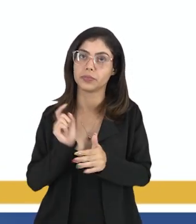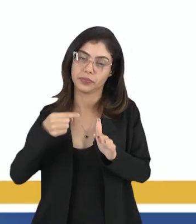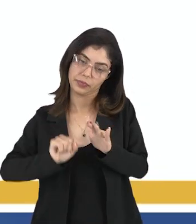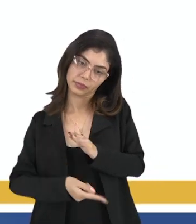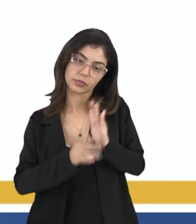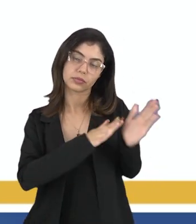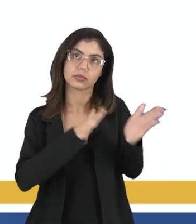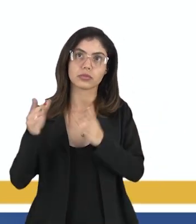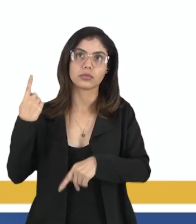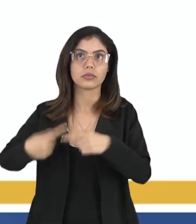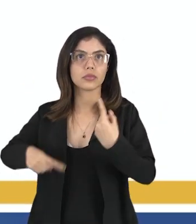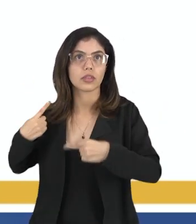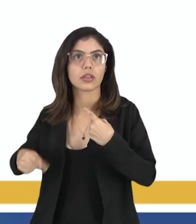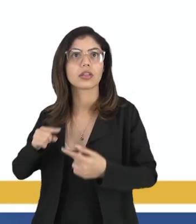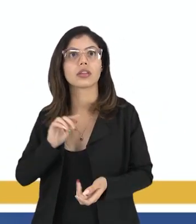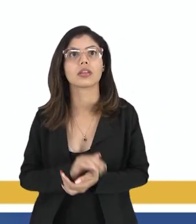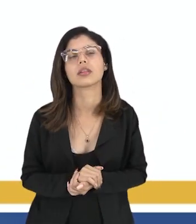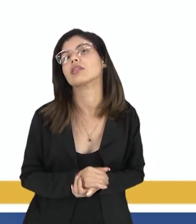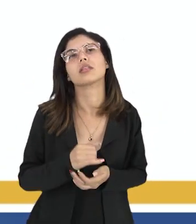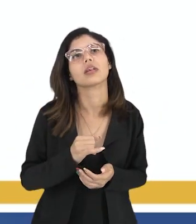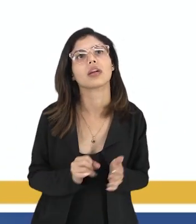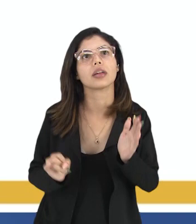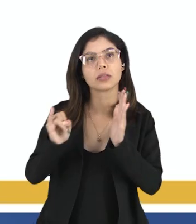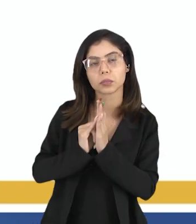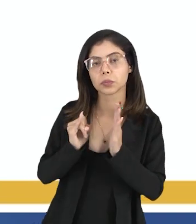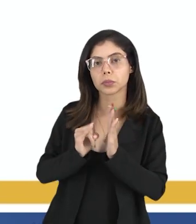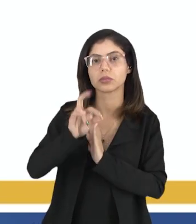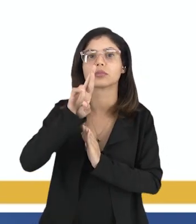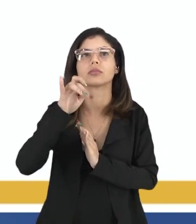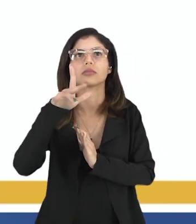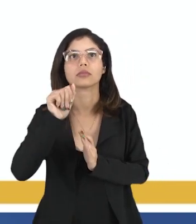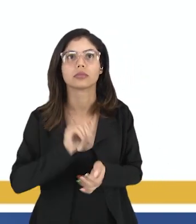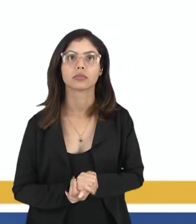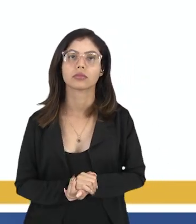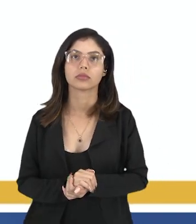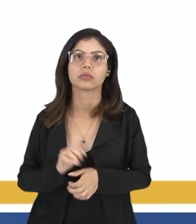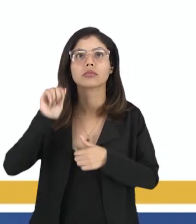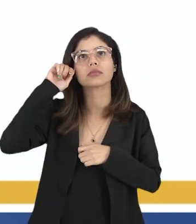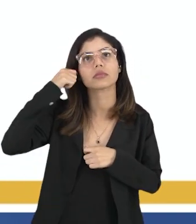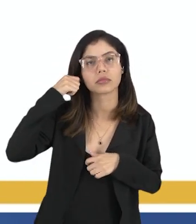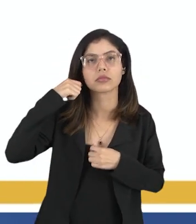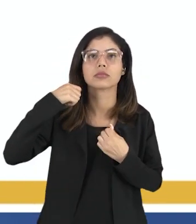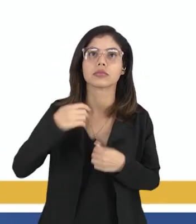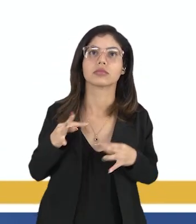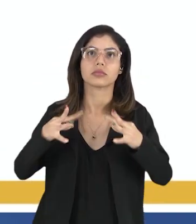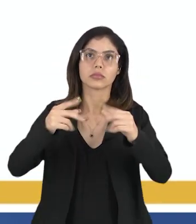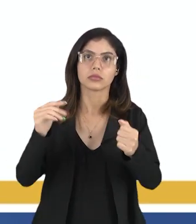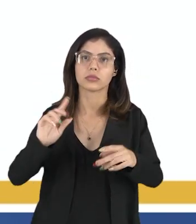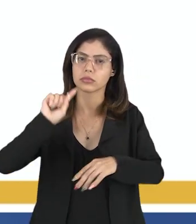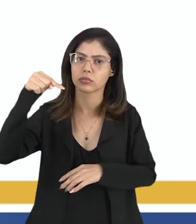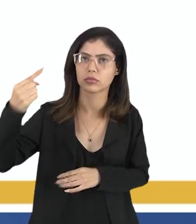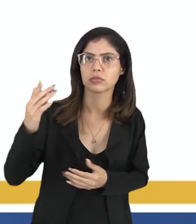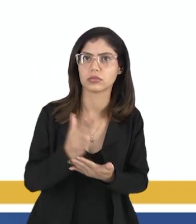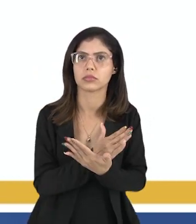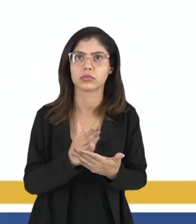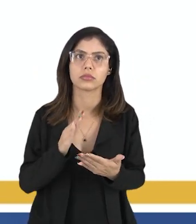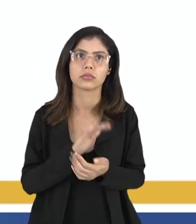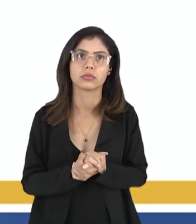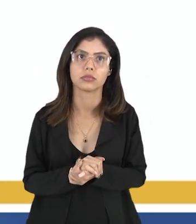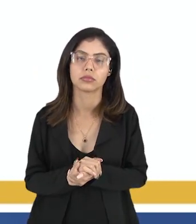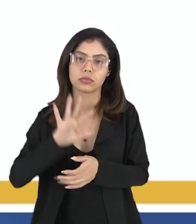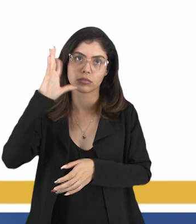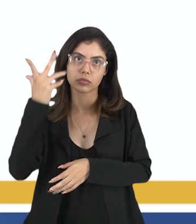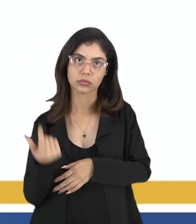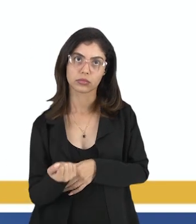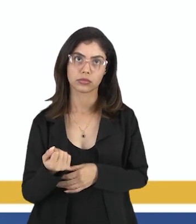sua política de construção de identidade racial, chamando de negros todos aqueles com alguma ascendência africana,